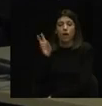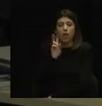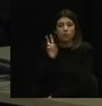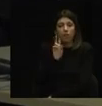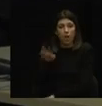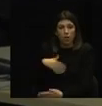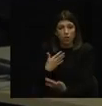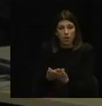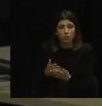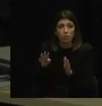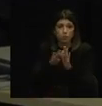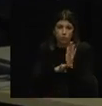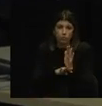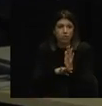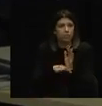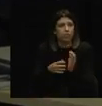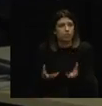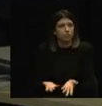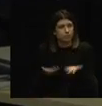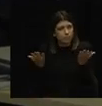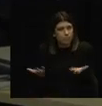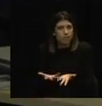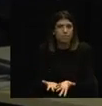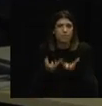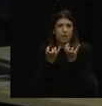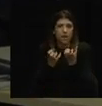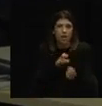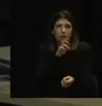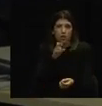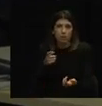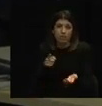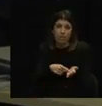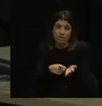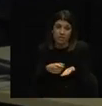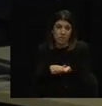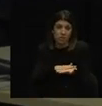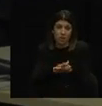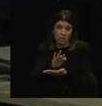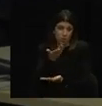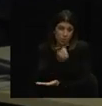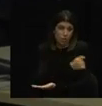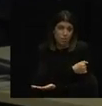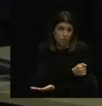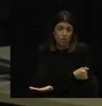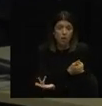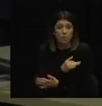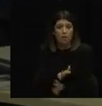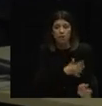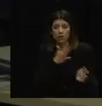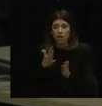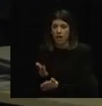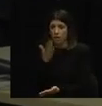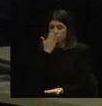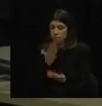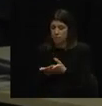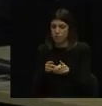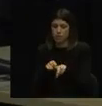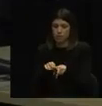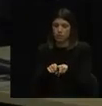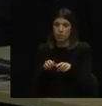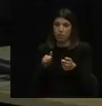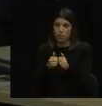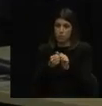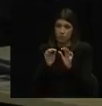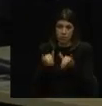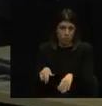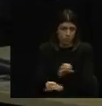que efetivamente procuram dar resposta a esta carência tão premente, mas estamos perante uma política que não rompe com os